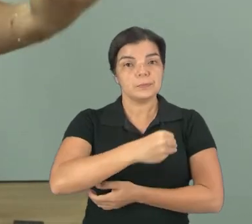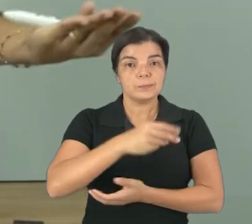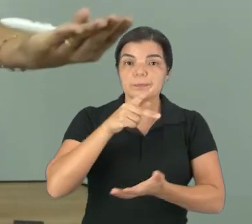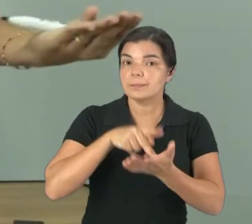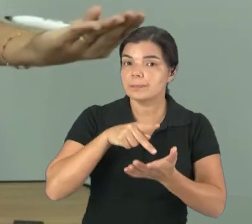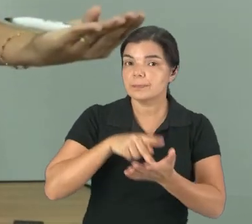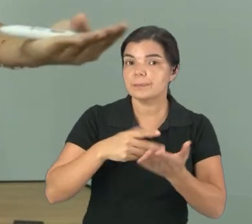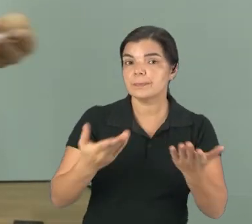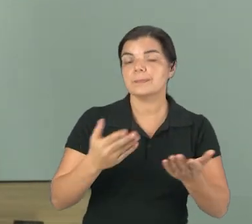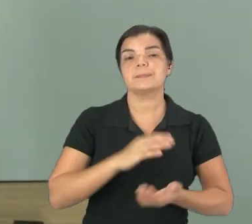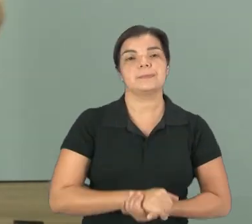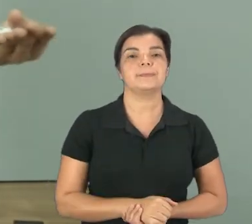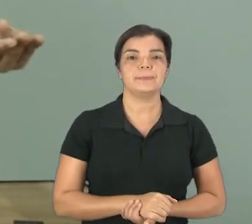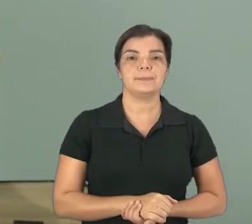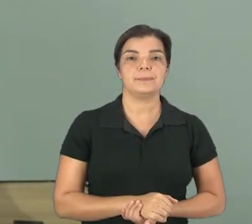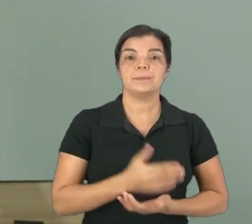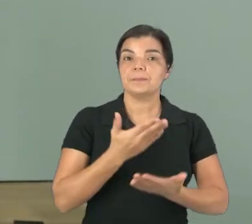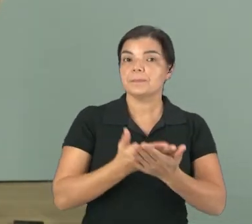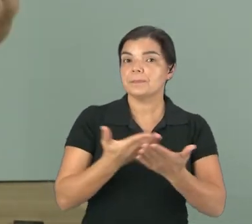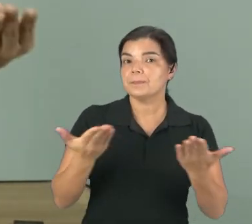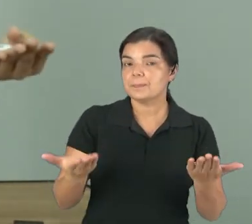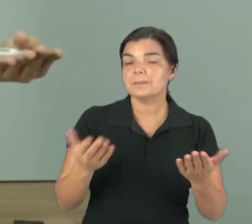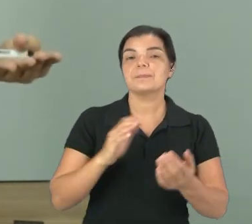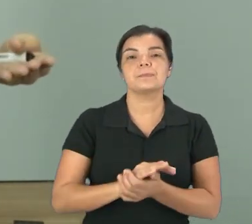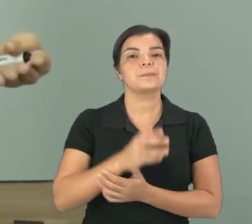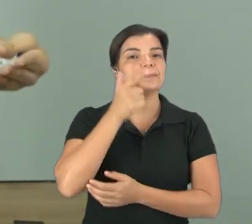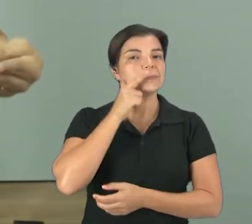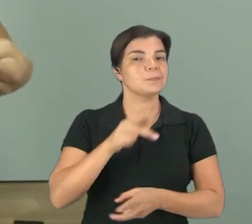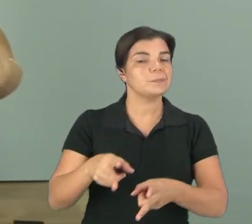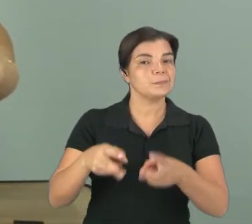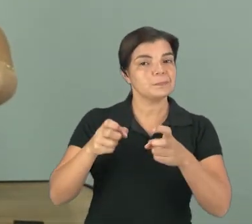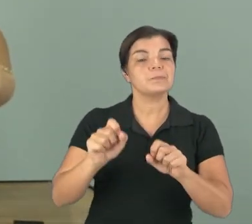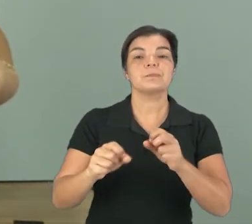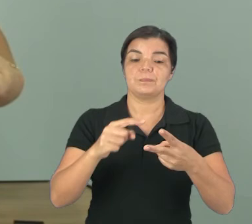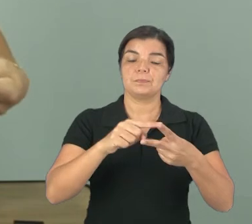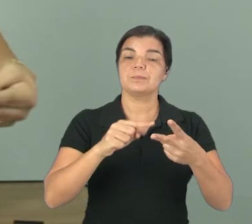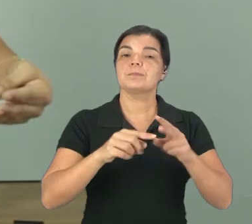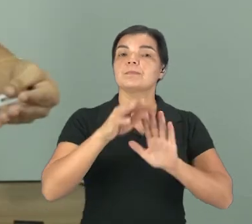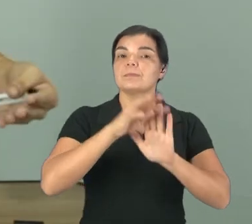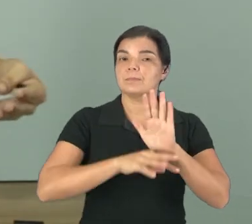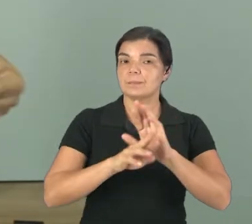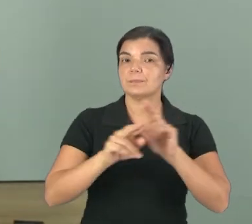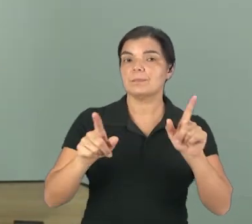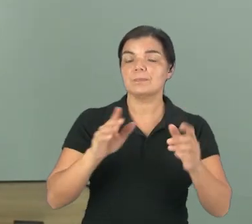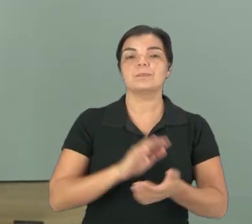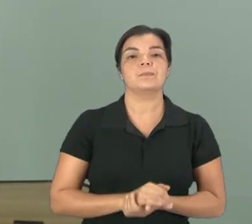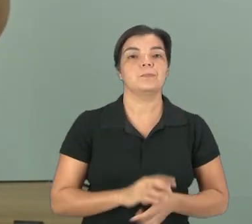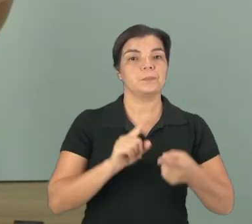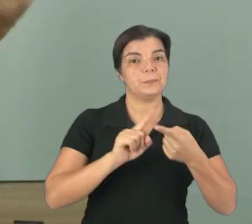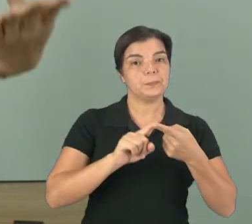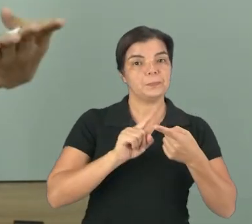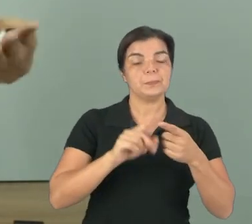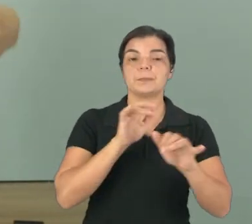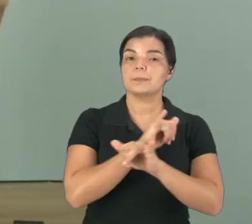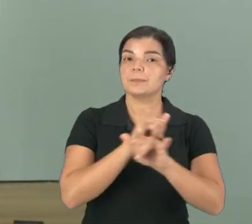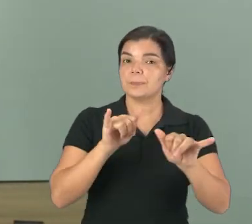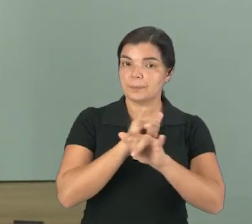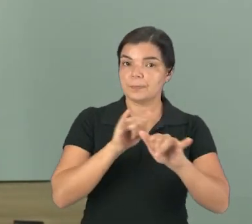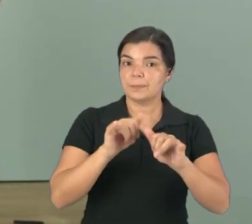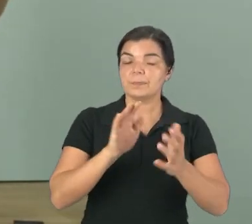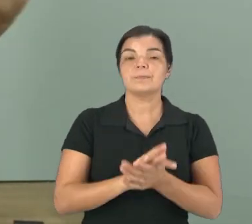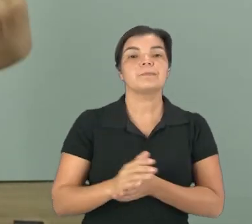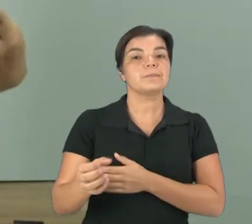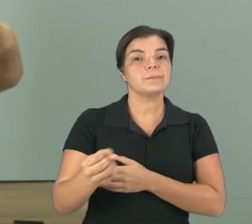mesmo? Então é isso, turminha. Na aula de hoje nós conseguimos perceber dois textos diferentes. Um veio aqui nos informar, nos